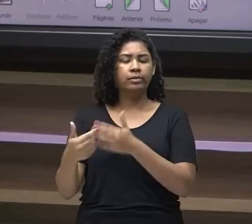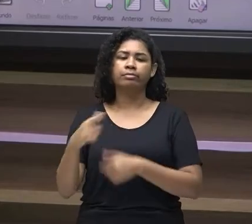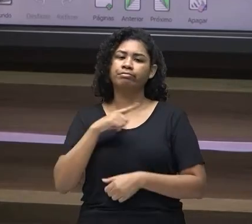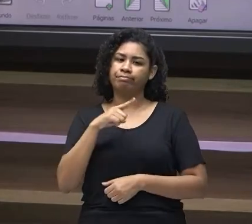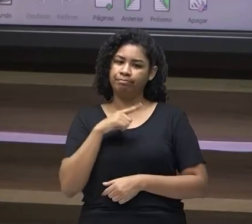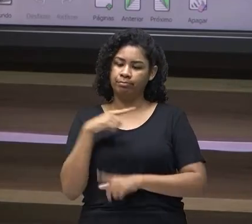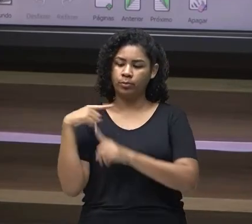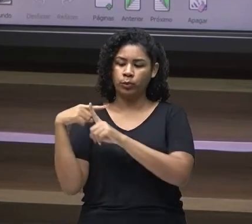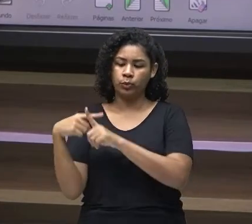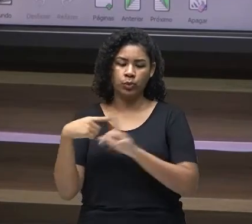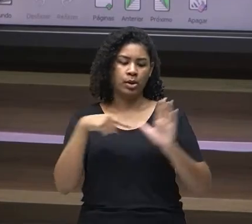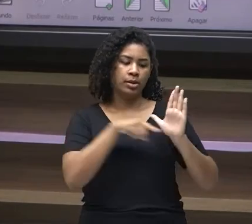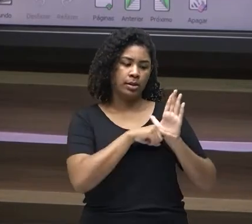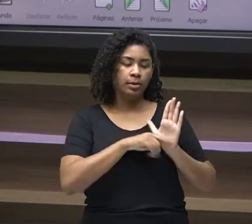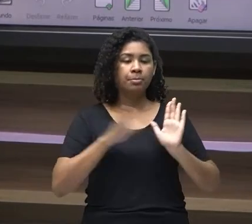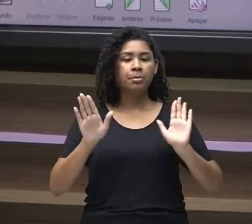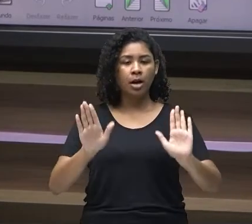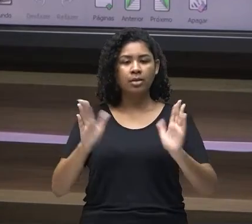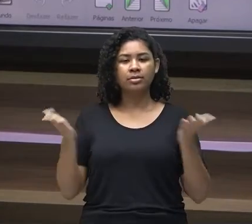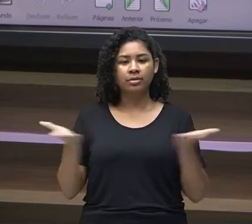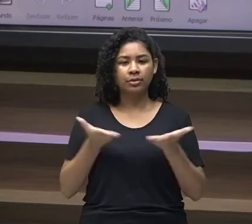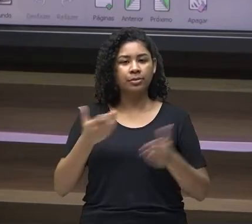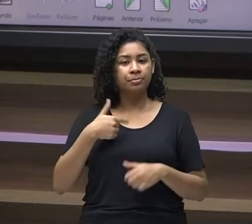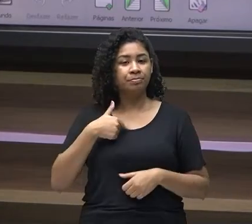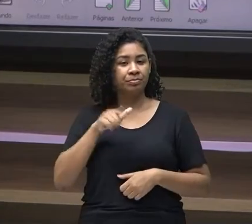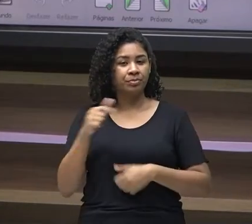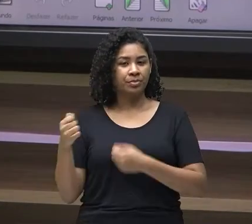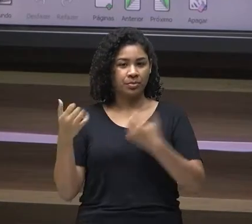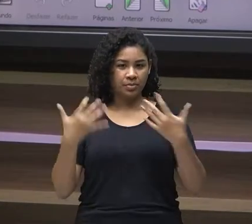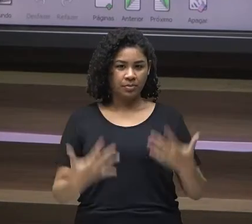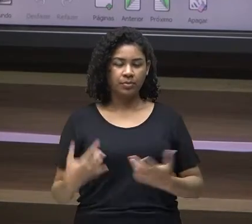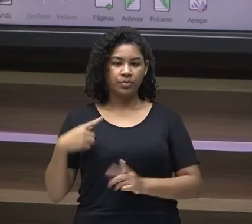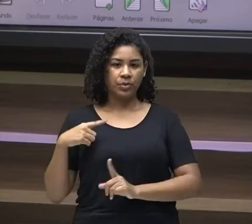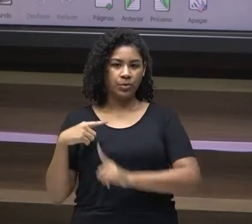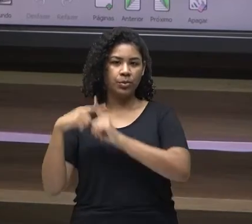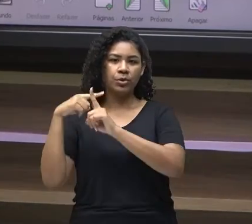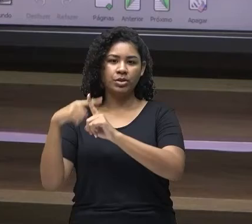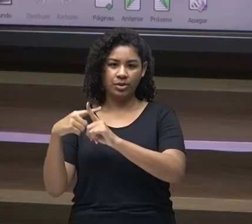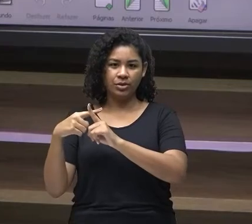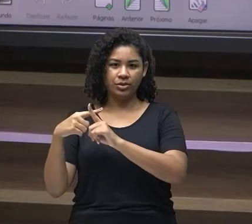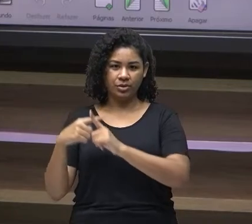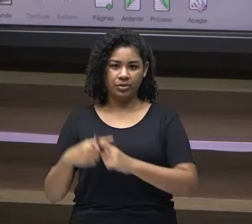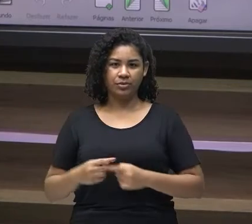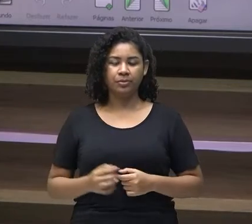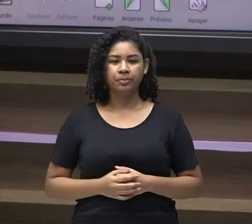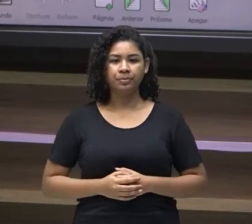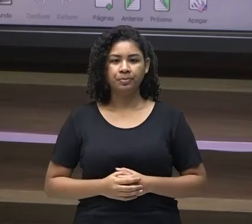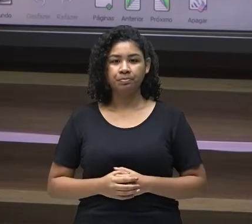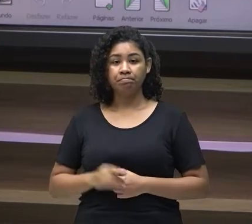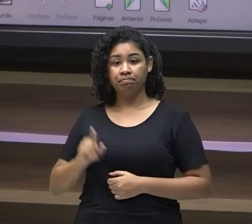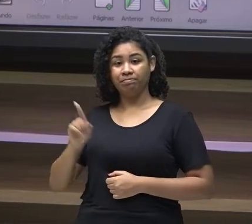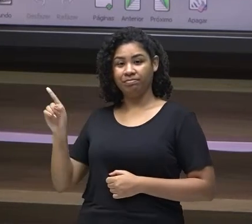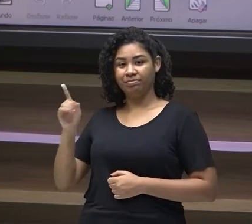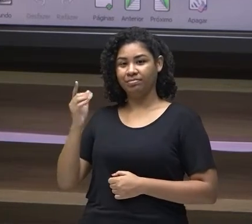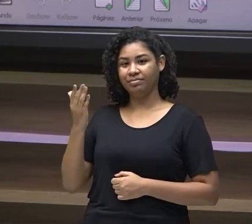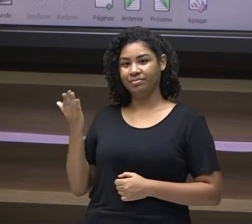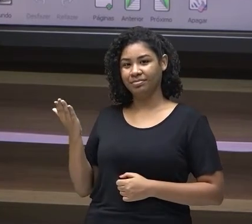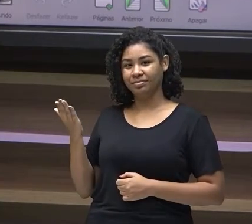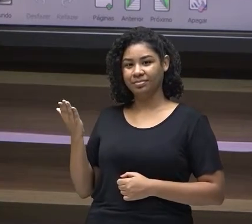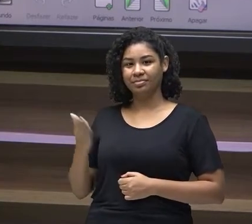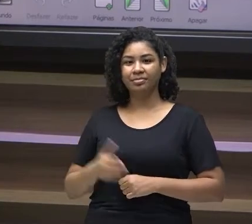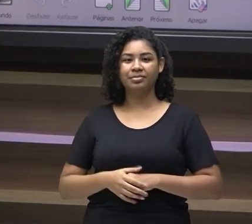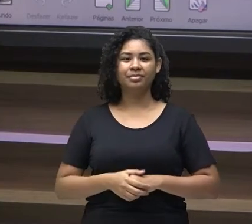Vamos conhecer quais são as vantagens relacionadas à energia térmica, que é justamente essa proveniente das